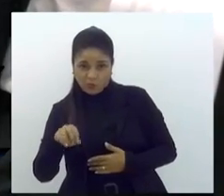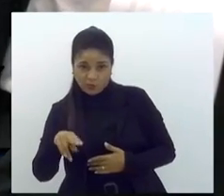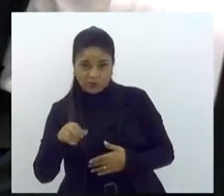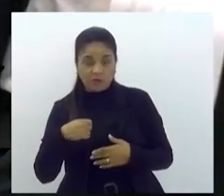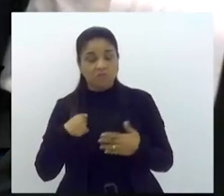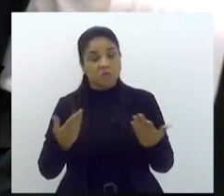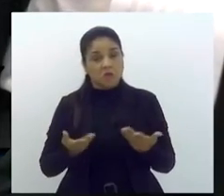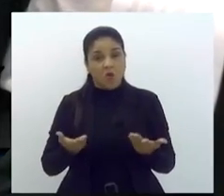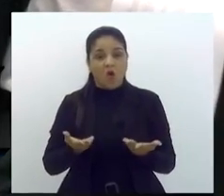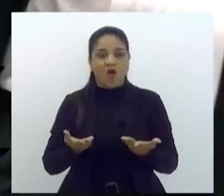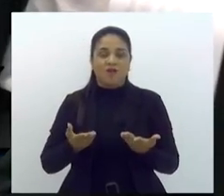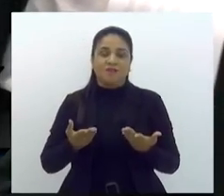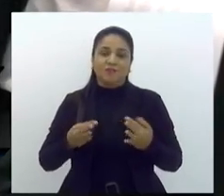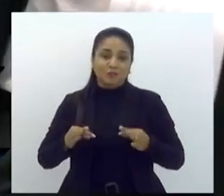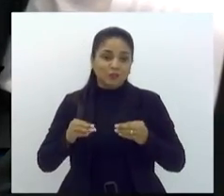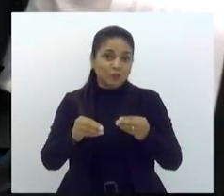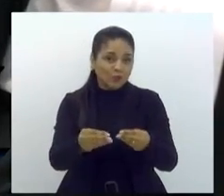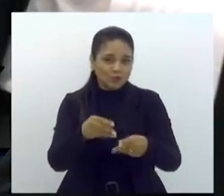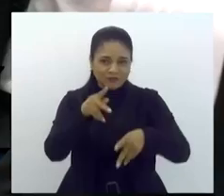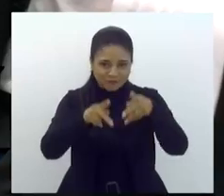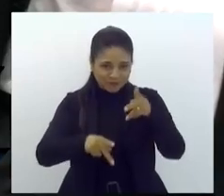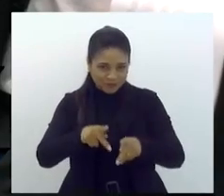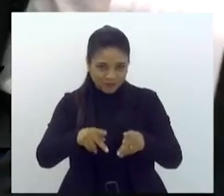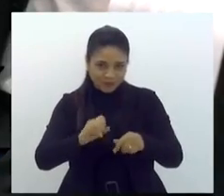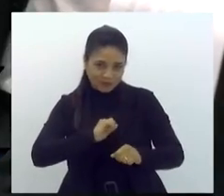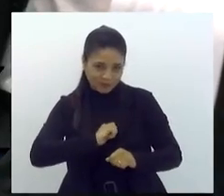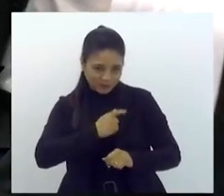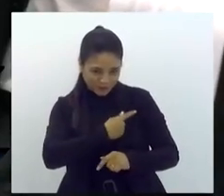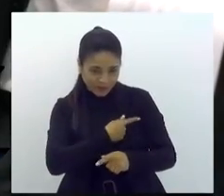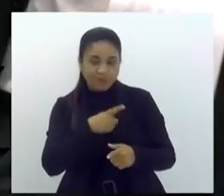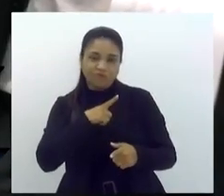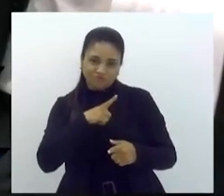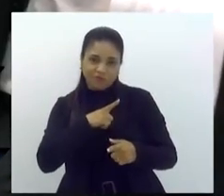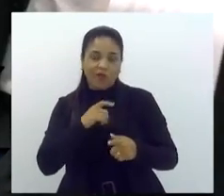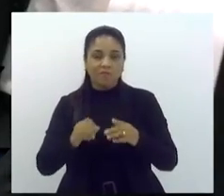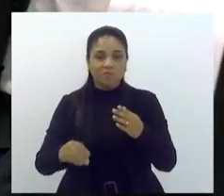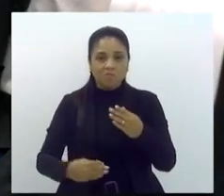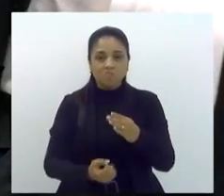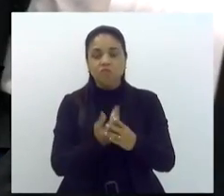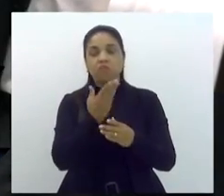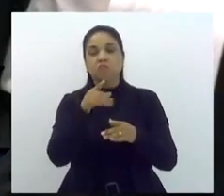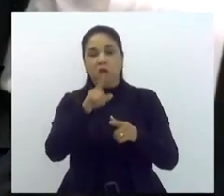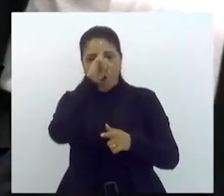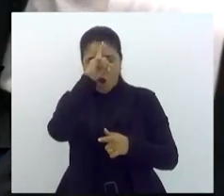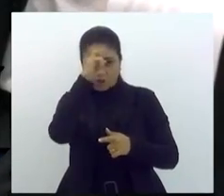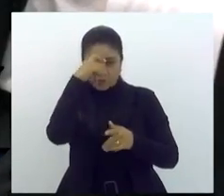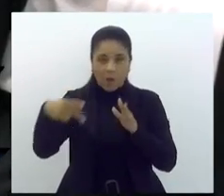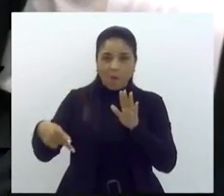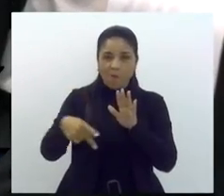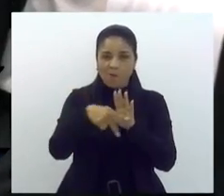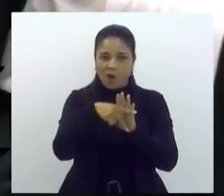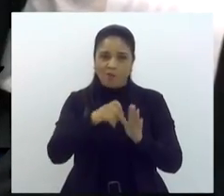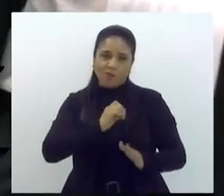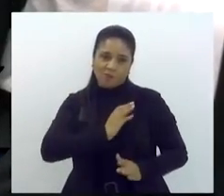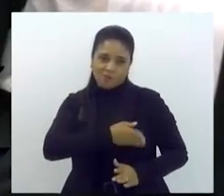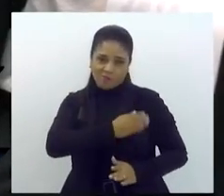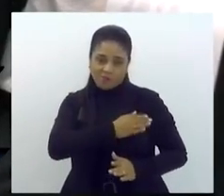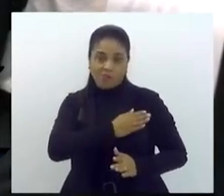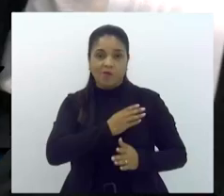a todos os moradores inclusive dos nossos municípios vizinhos que são muito bem